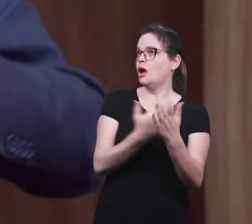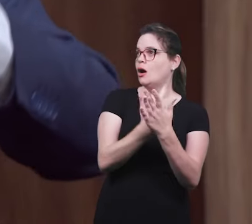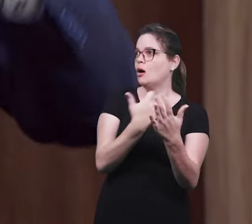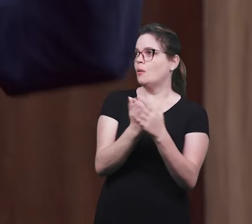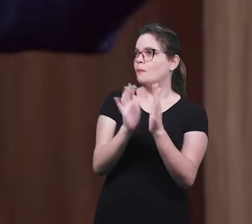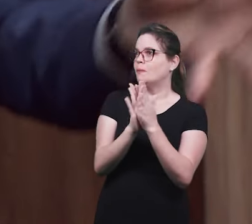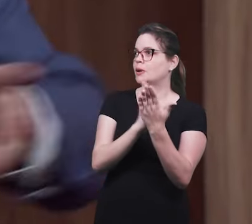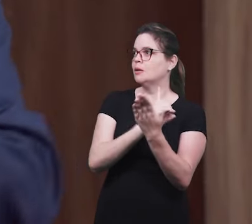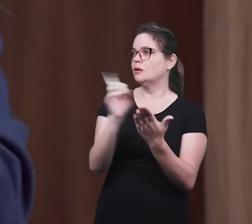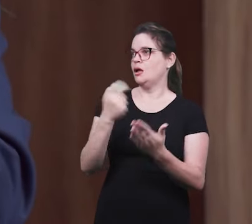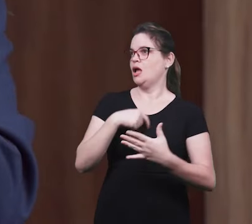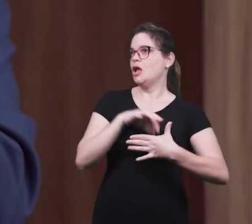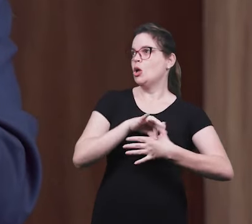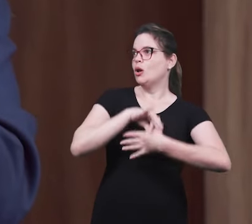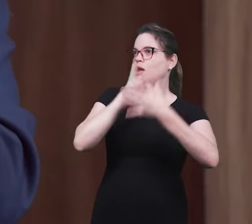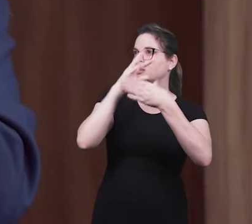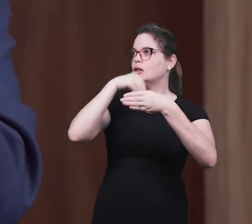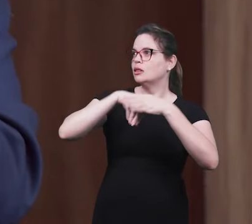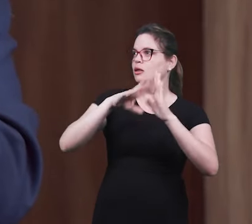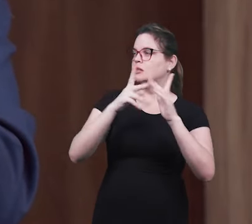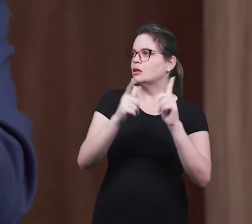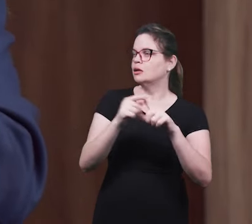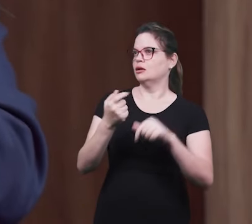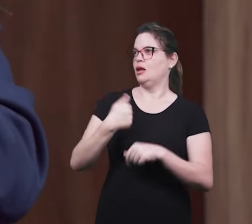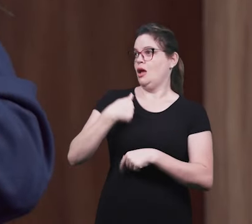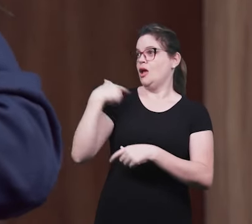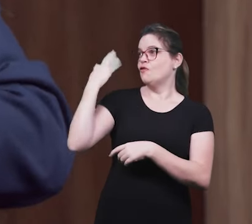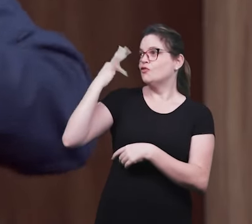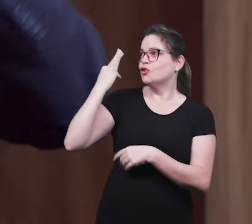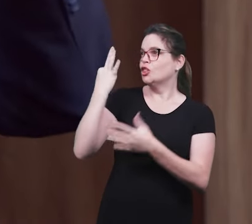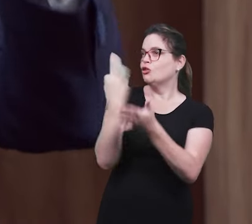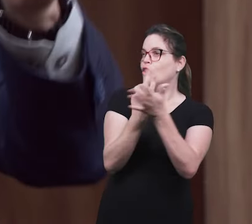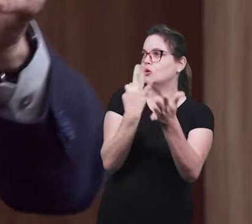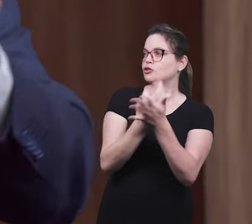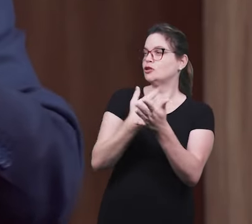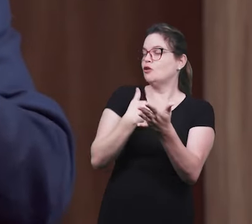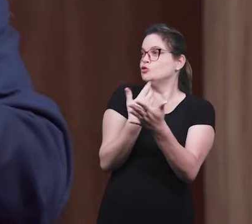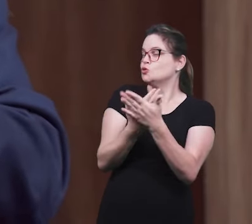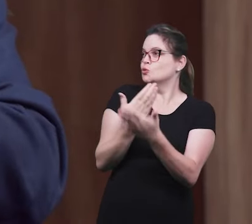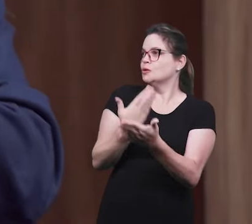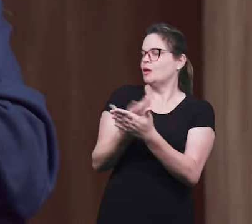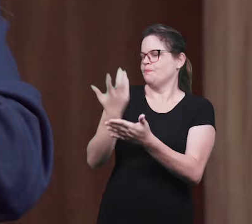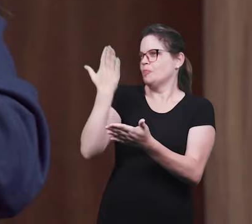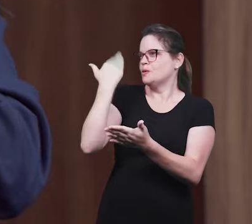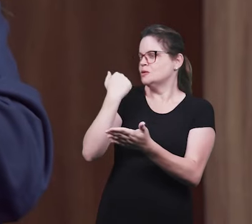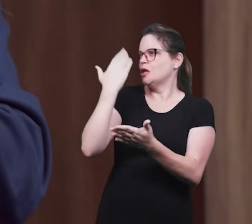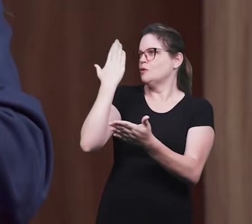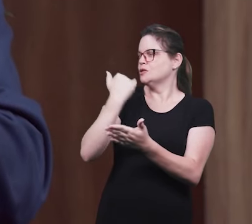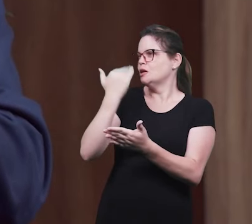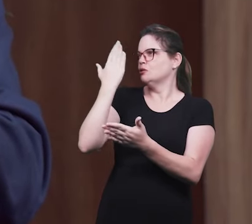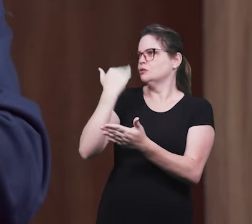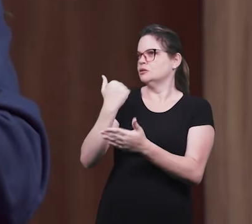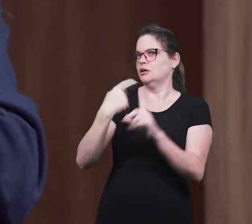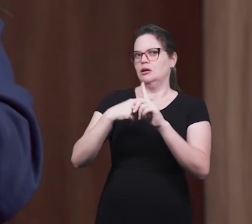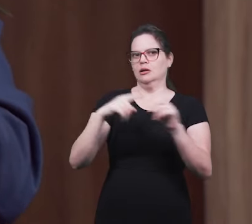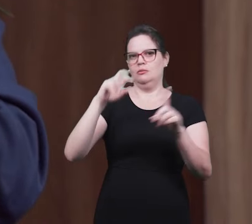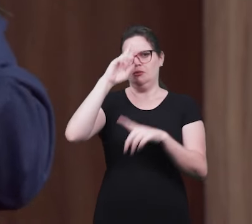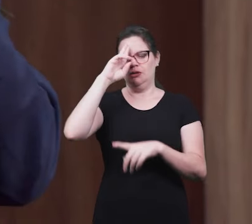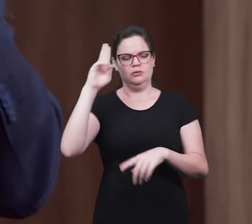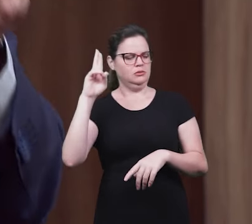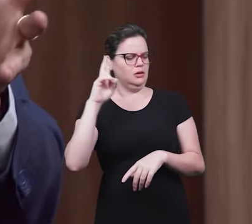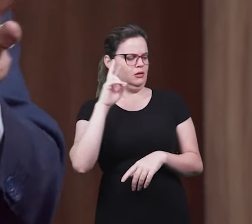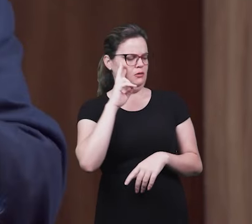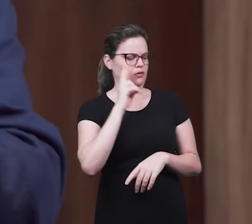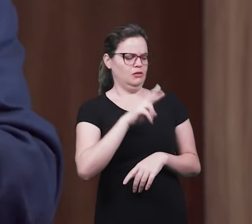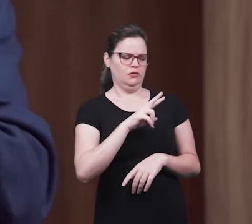Bíblias, eu fui líder religioso, eu fiz filosofia, teologia. Não é isso. Tudo tem o